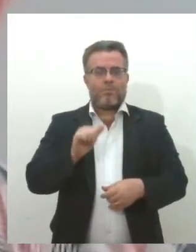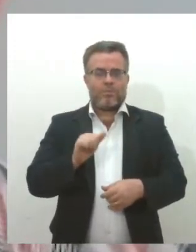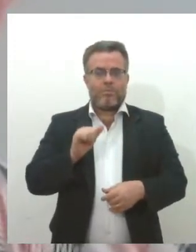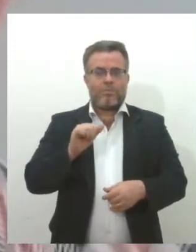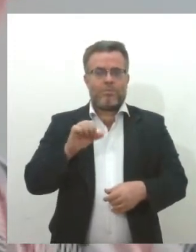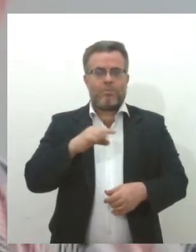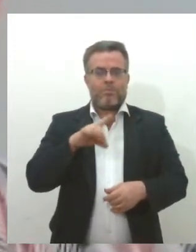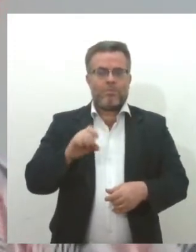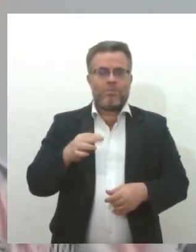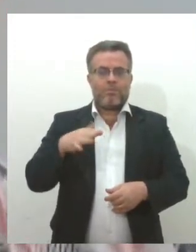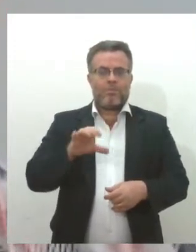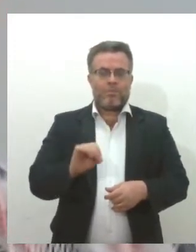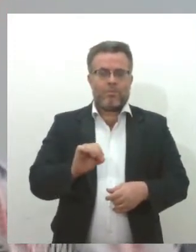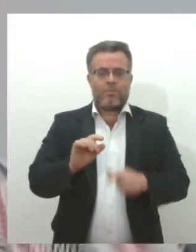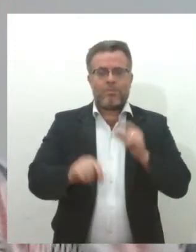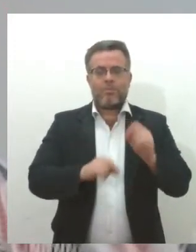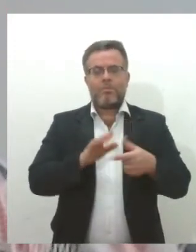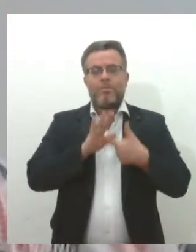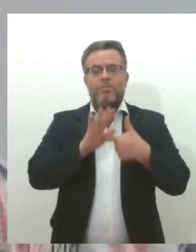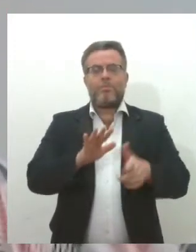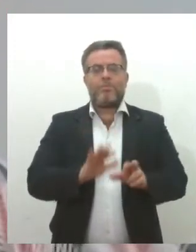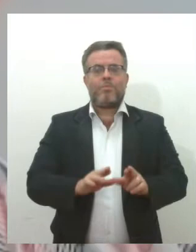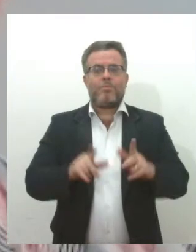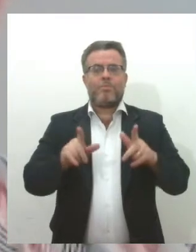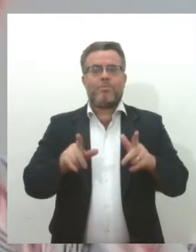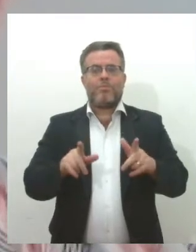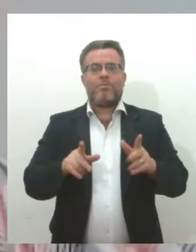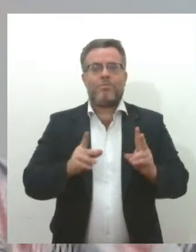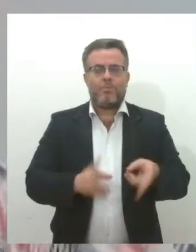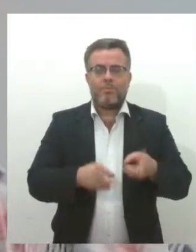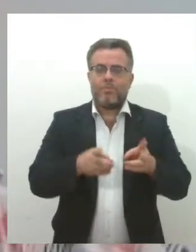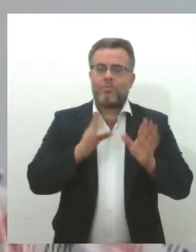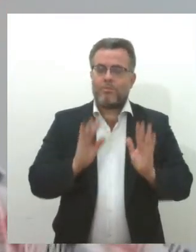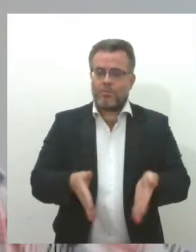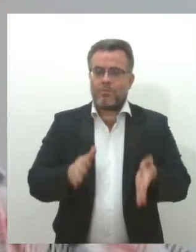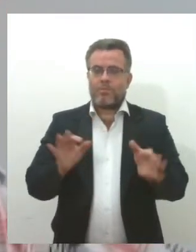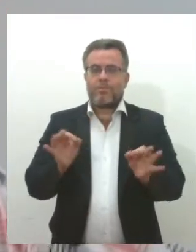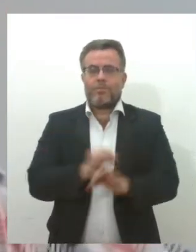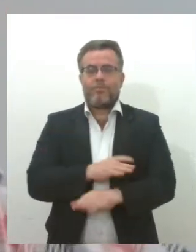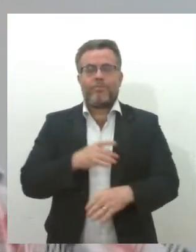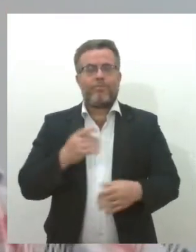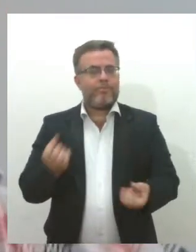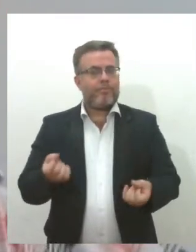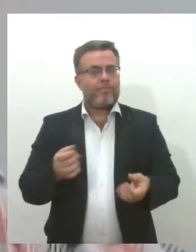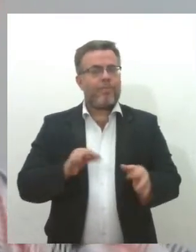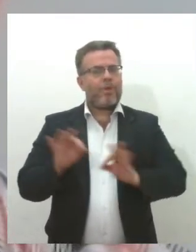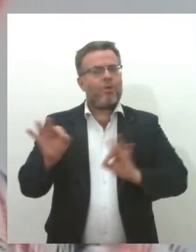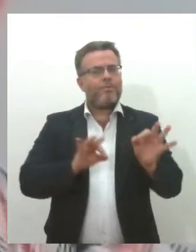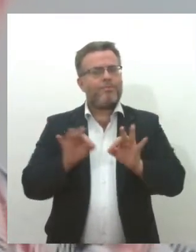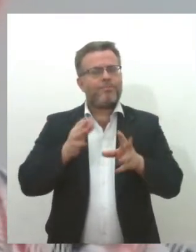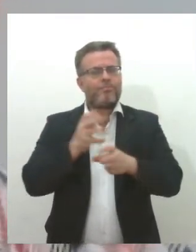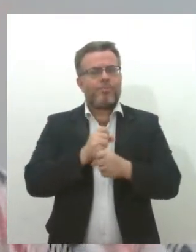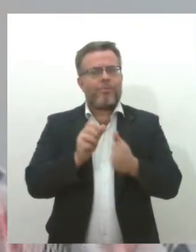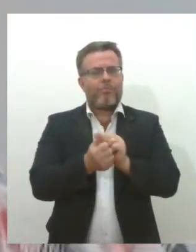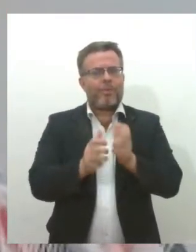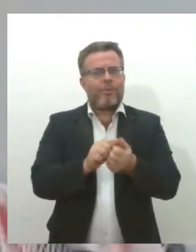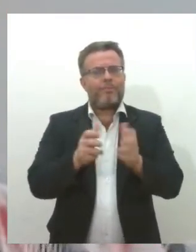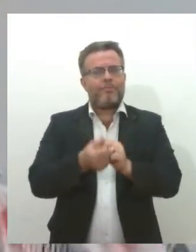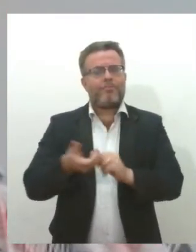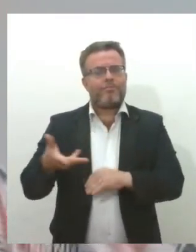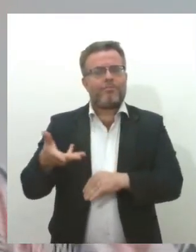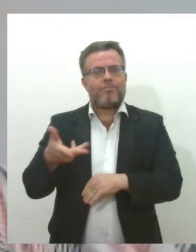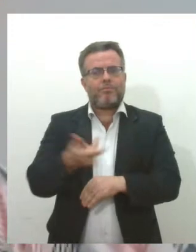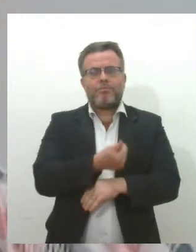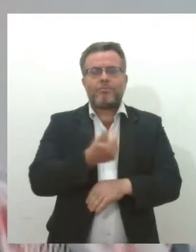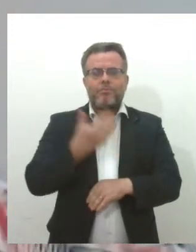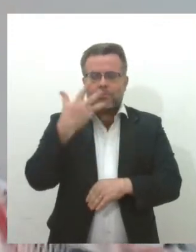esse diferencial No que diz respeito à a construir peças belíssimas de arte